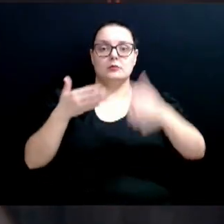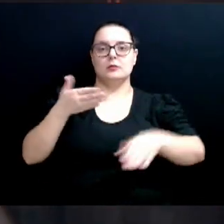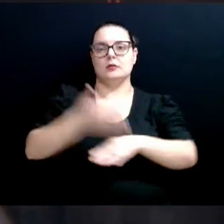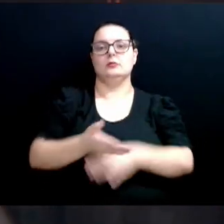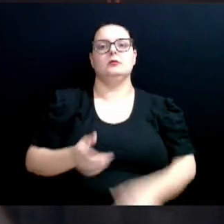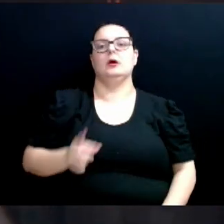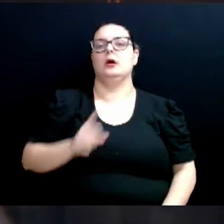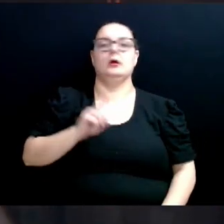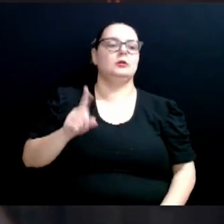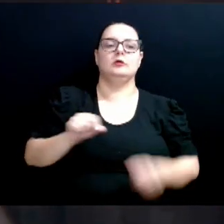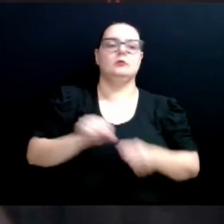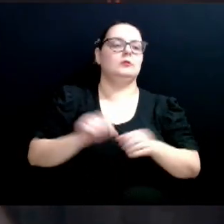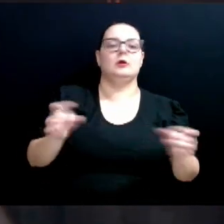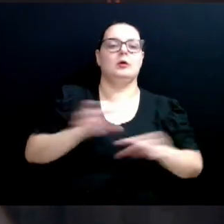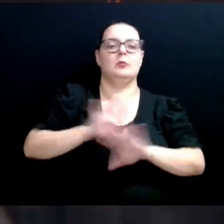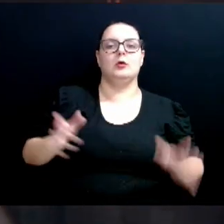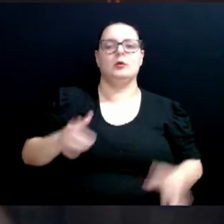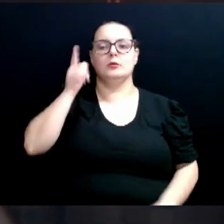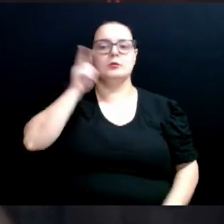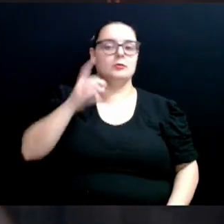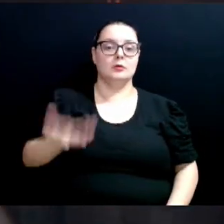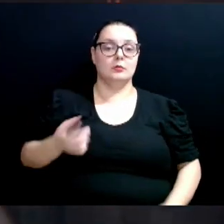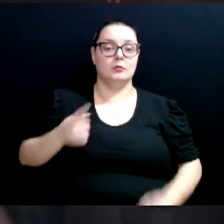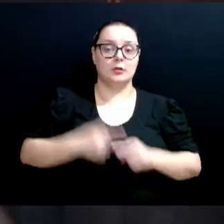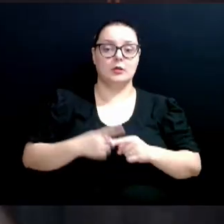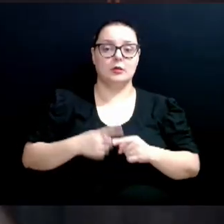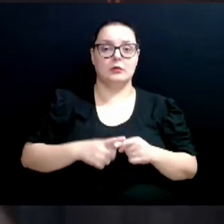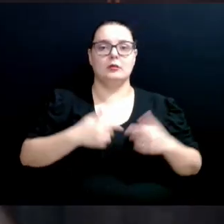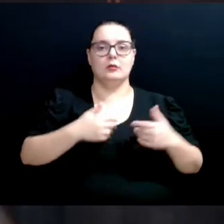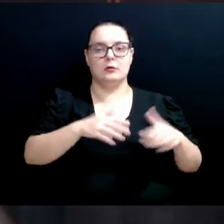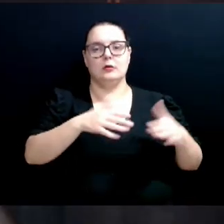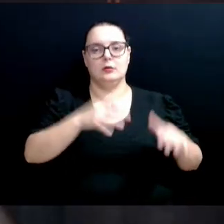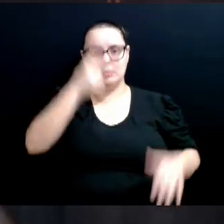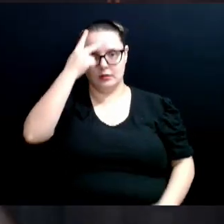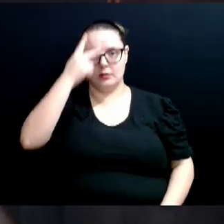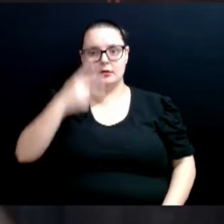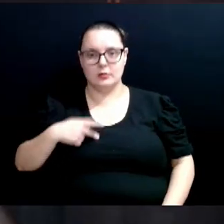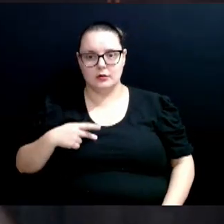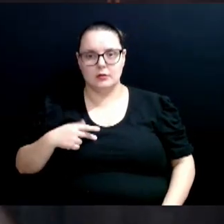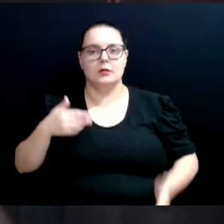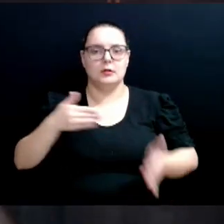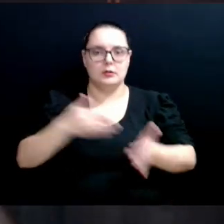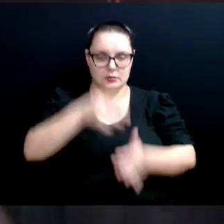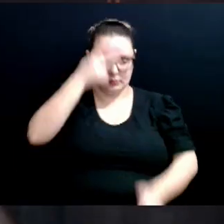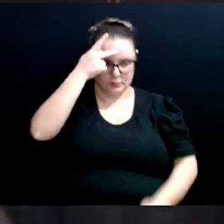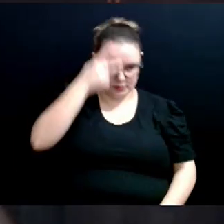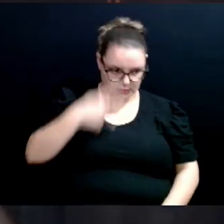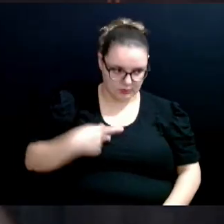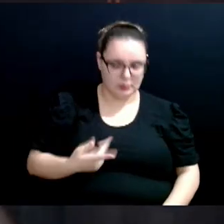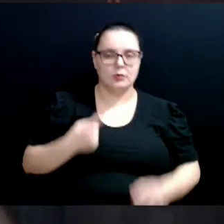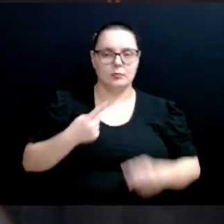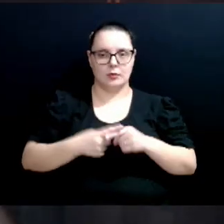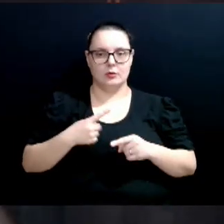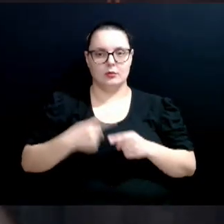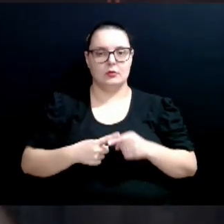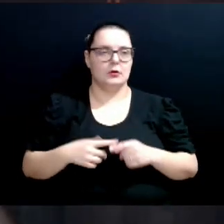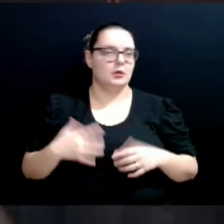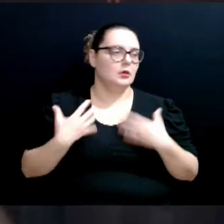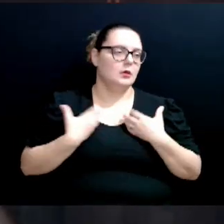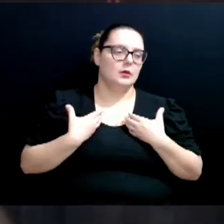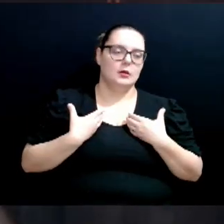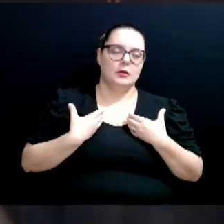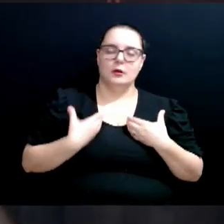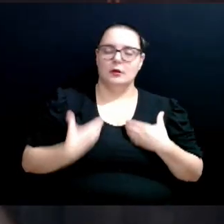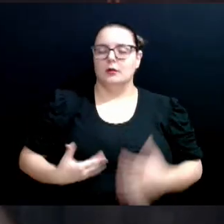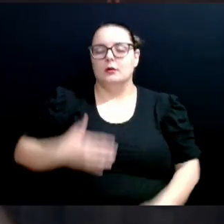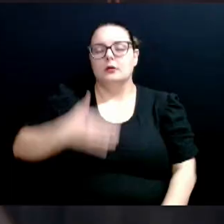e pronto, não dou conta, porque às vezes a pessoa vai deixando, ela mesma vai chegando no limite dela, porque ela tá exausta, ela tá cansada, é muita tarefa,